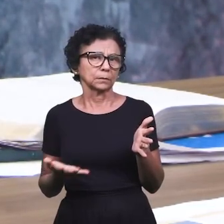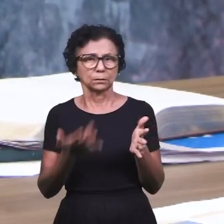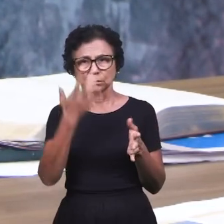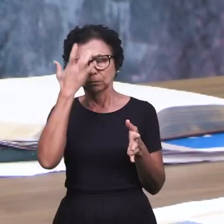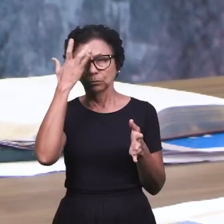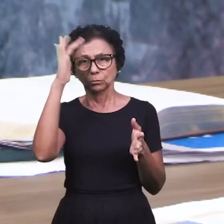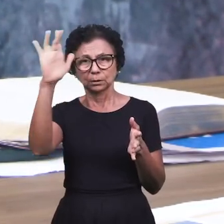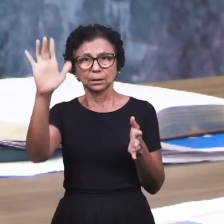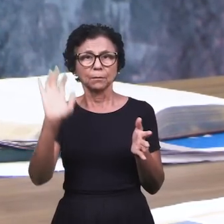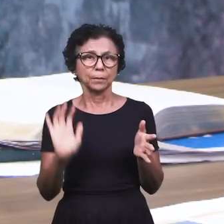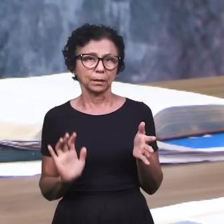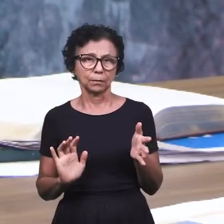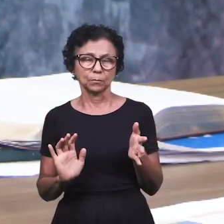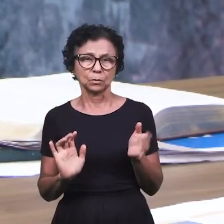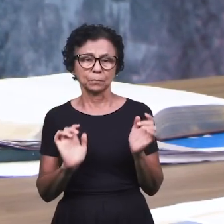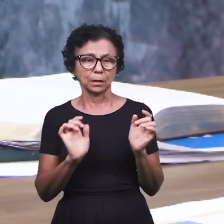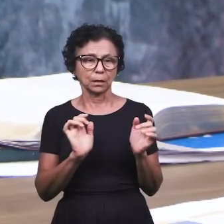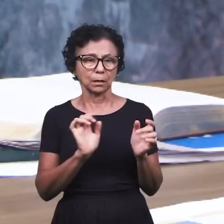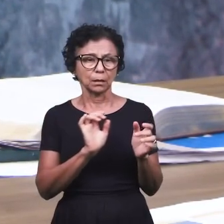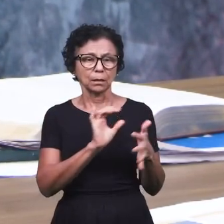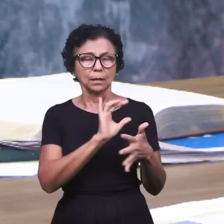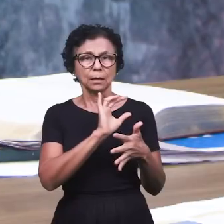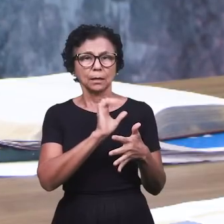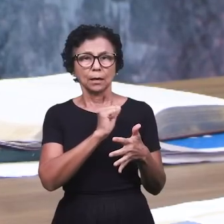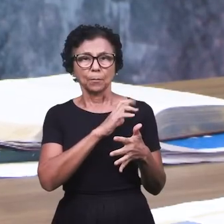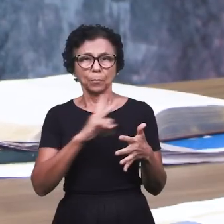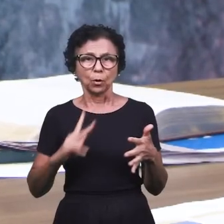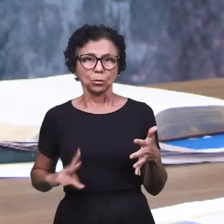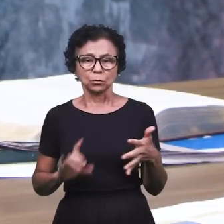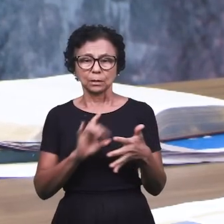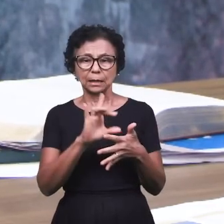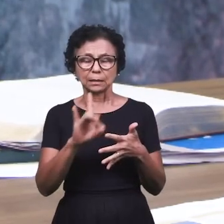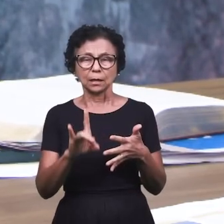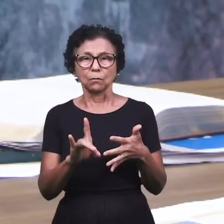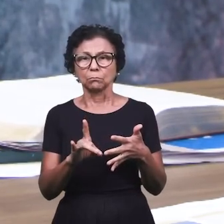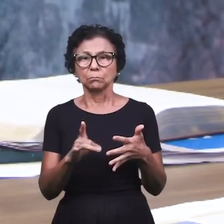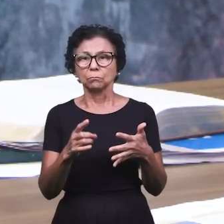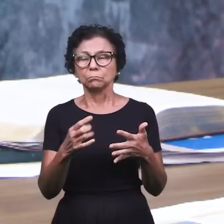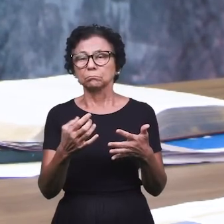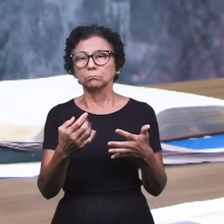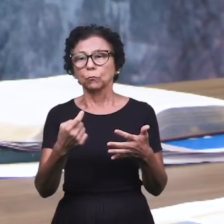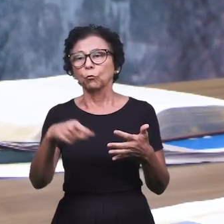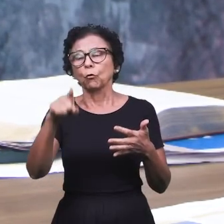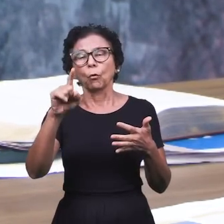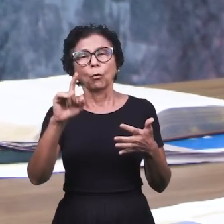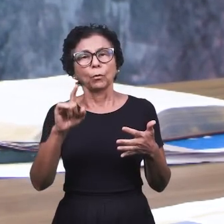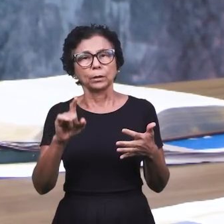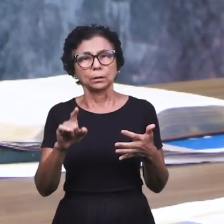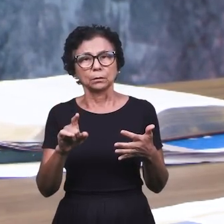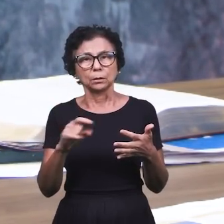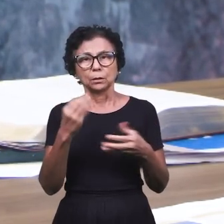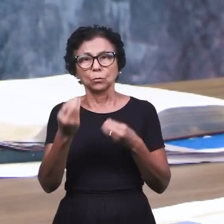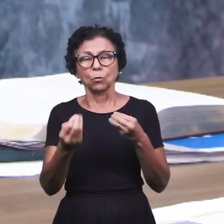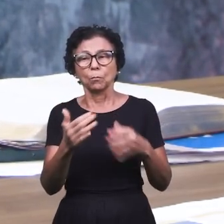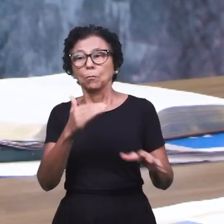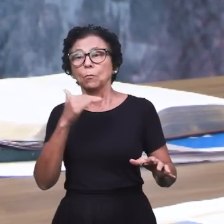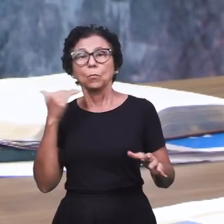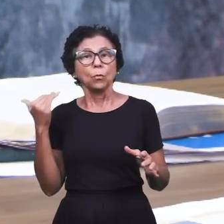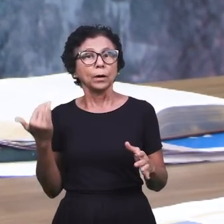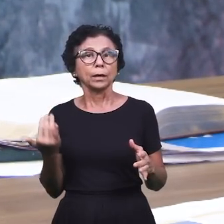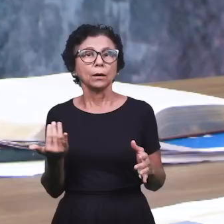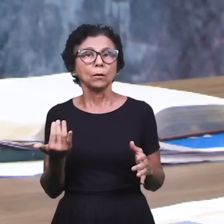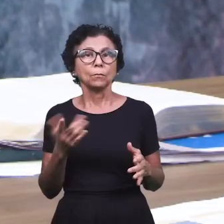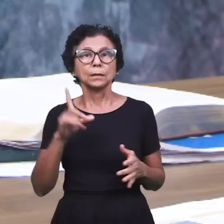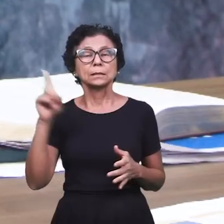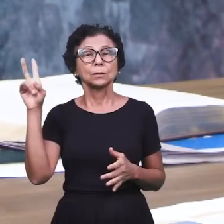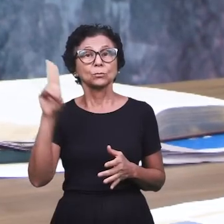para onde cada um foi, exatamente em que circunstâncias cada um morreu, mas Deus usou de maneira muito gloriosa, né? Pregaram no mundo todo